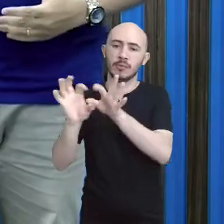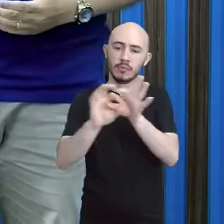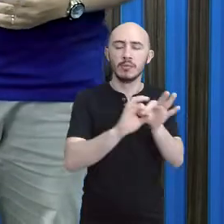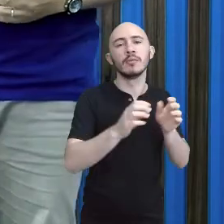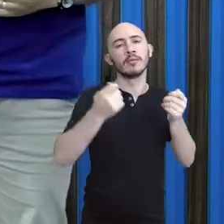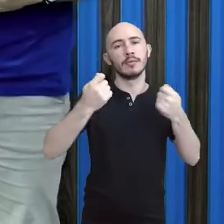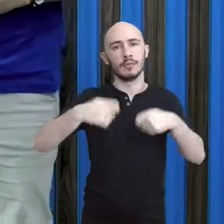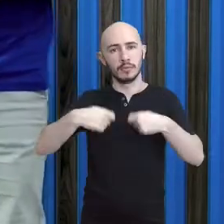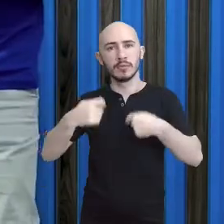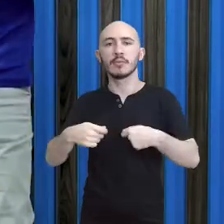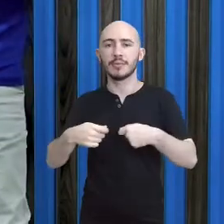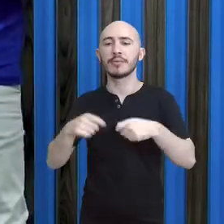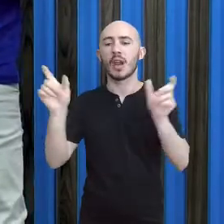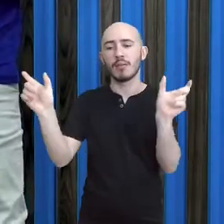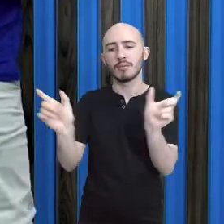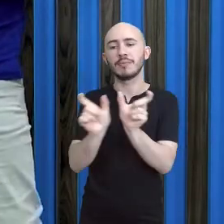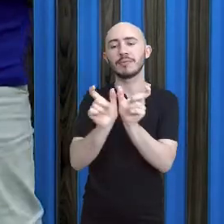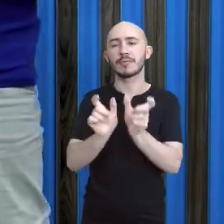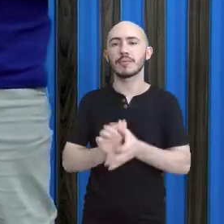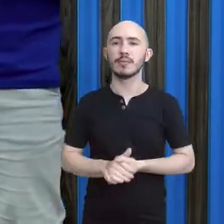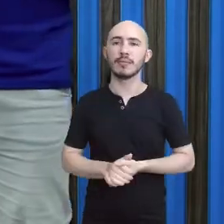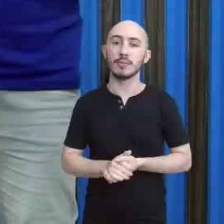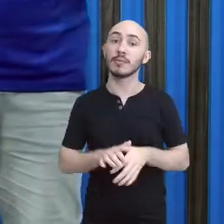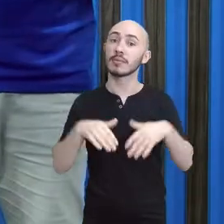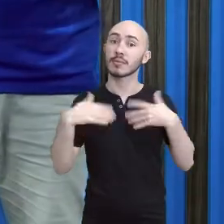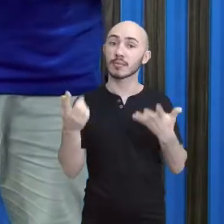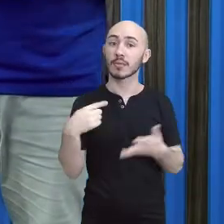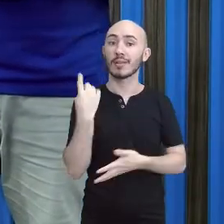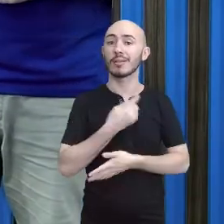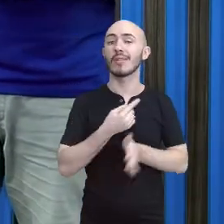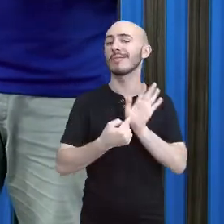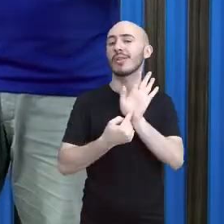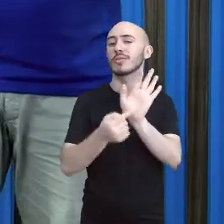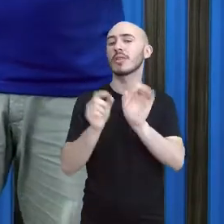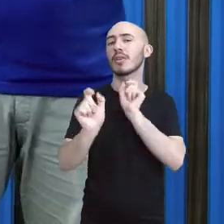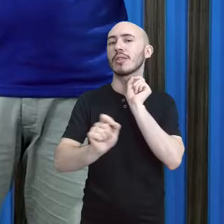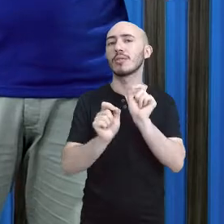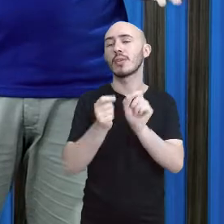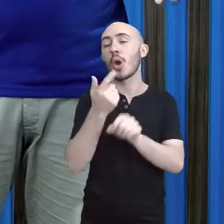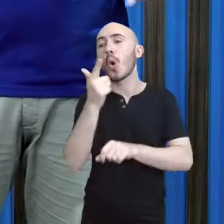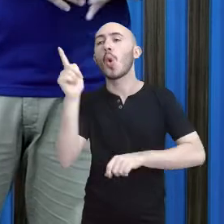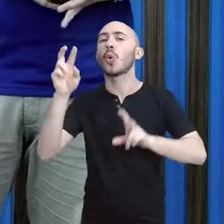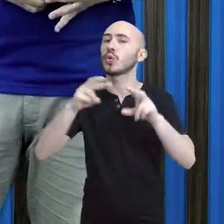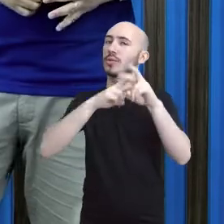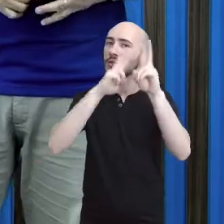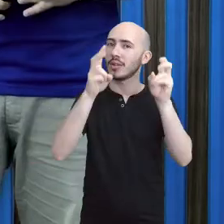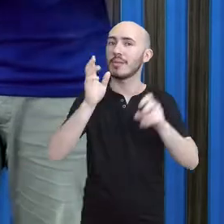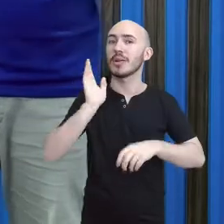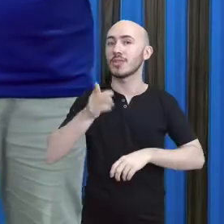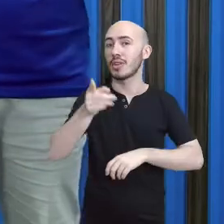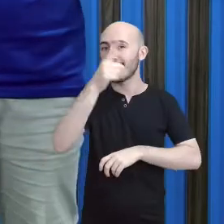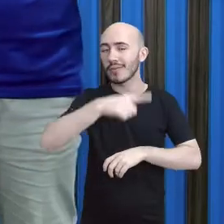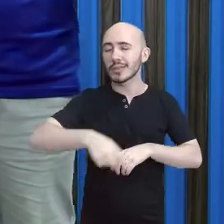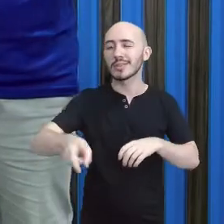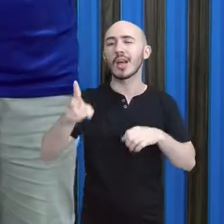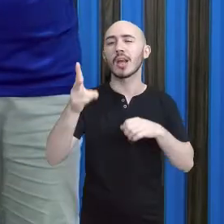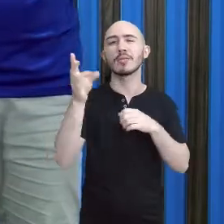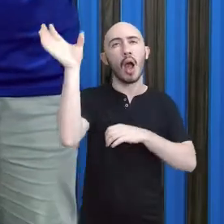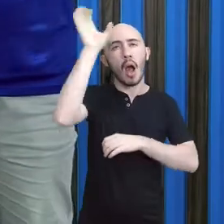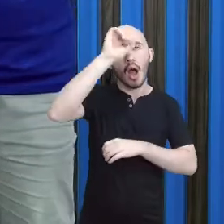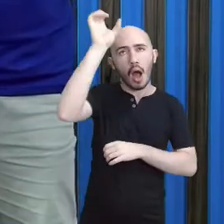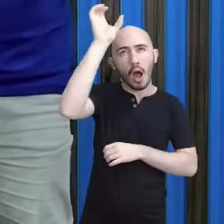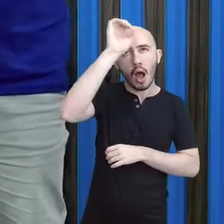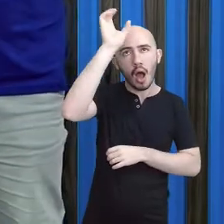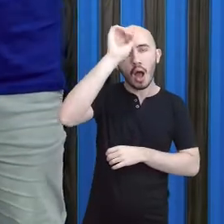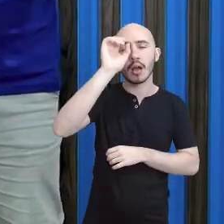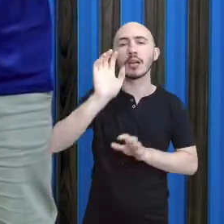direito, mas outras frases vão ficar legais. Então, o que é que a gente está tentando mostrar para vocês? Um outro assunto, para vocês ganharem vocabulário e ir